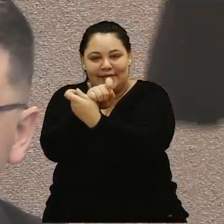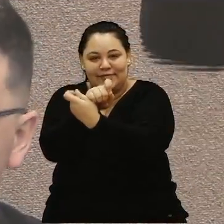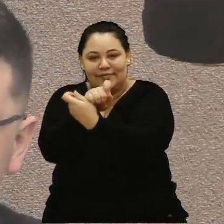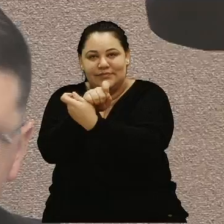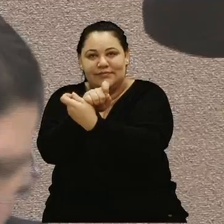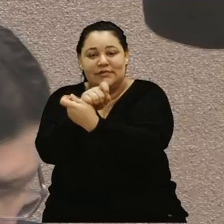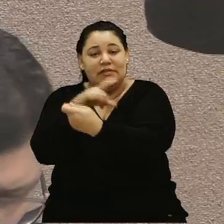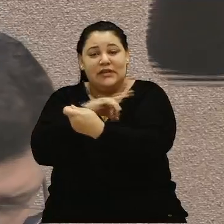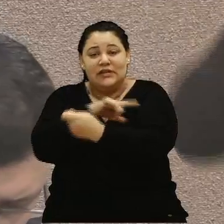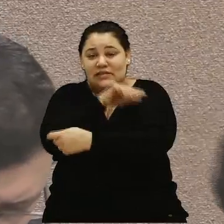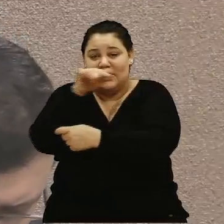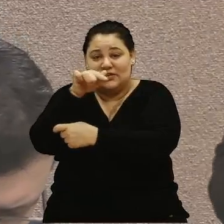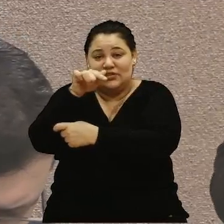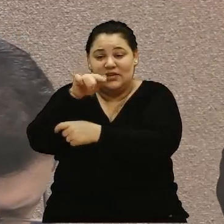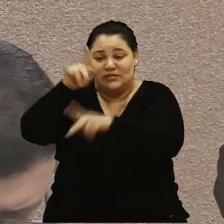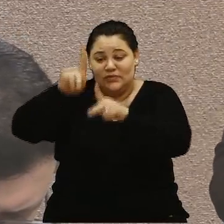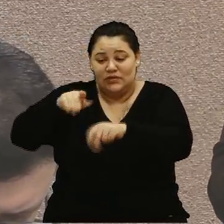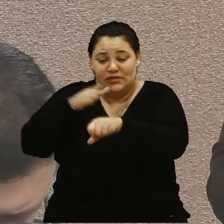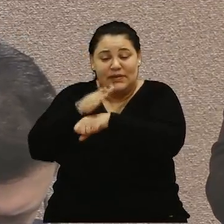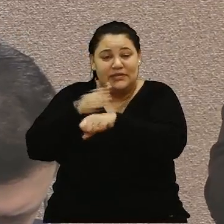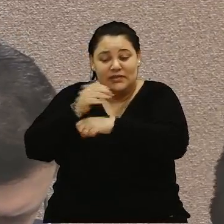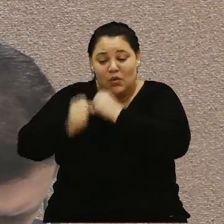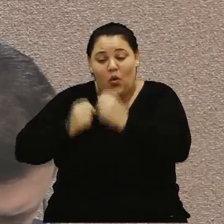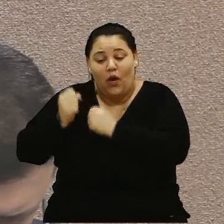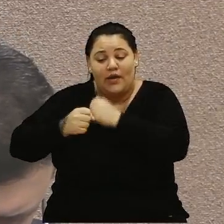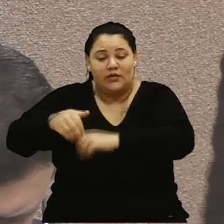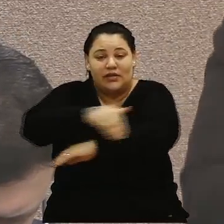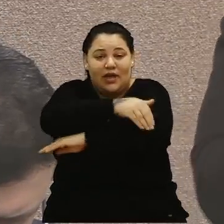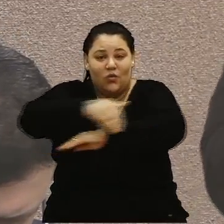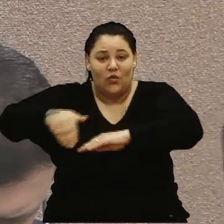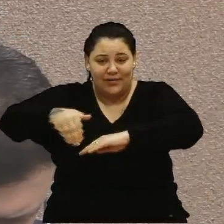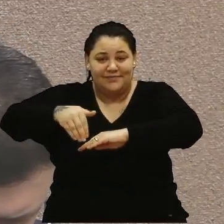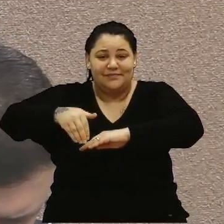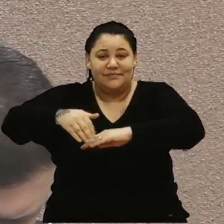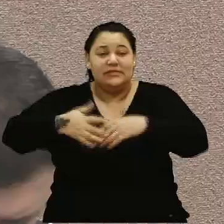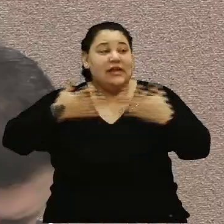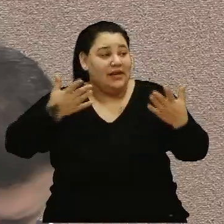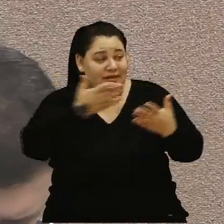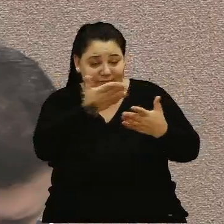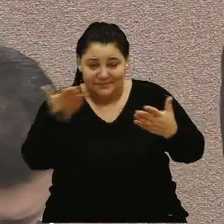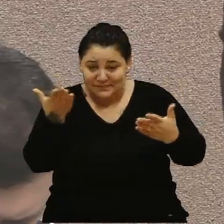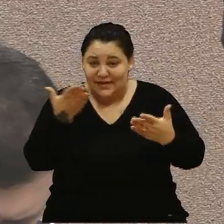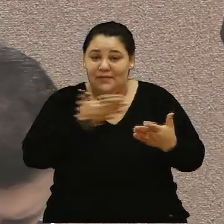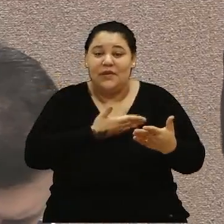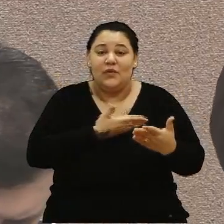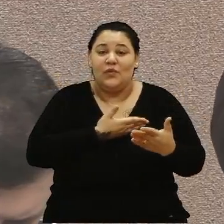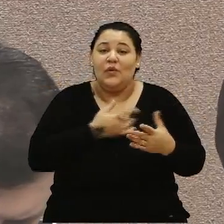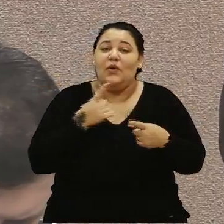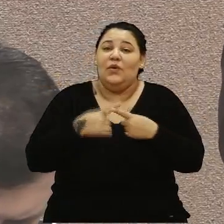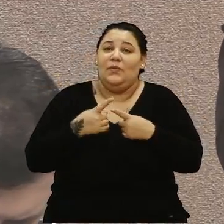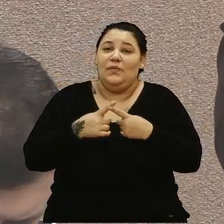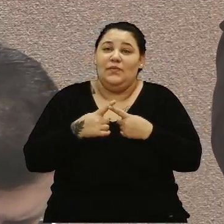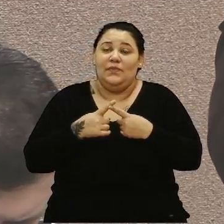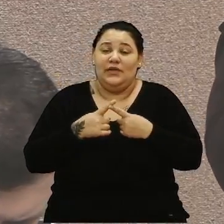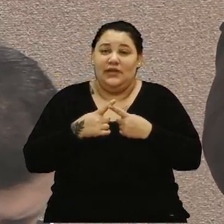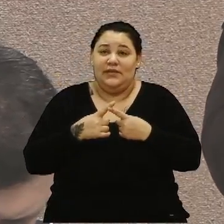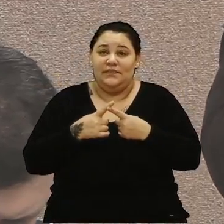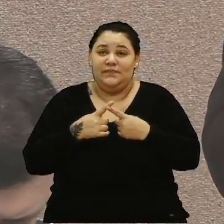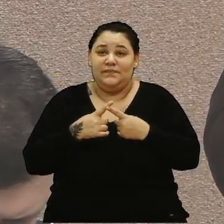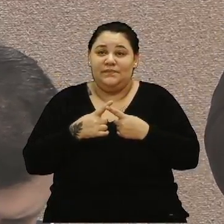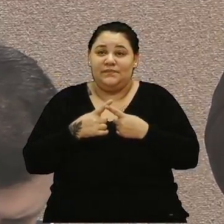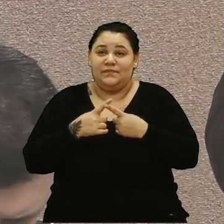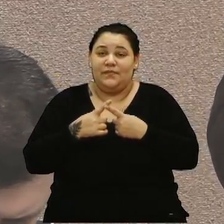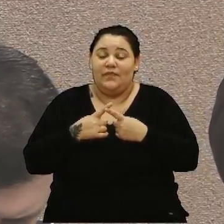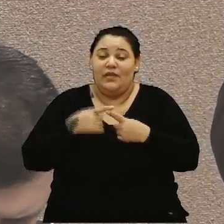Os membros de corredores de rua. E aí, meus amigos, por que eu não atravessei aqui a Câmara e fui lá conversar com